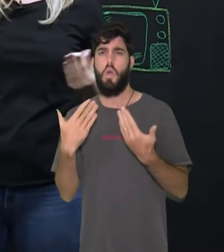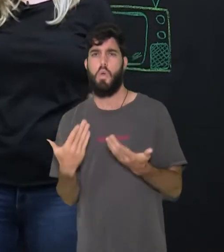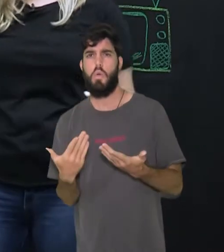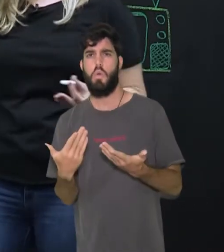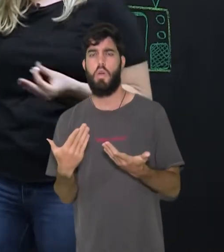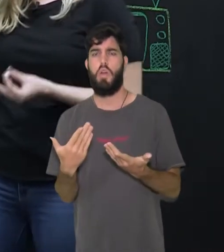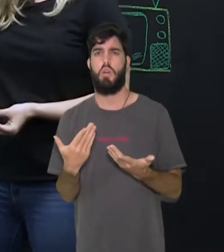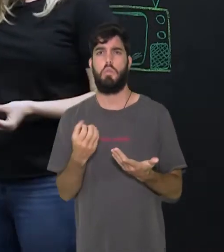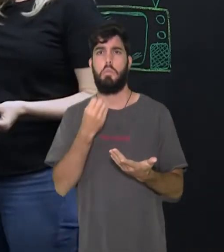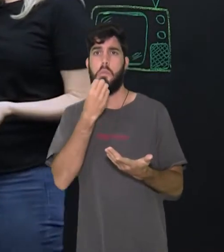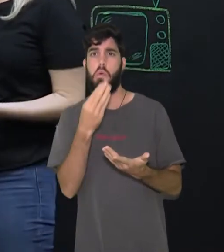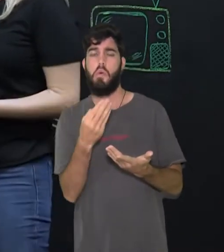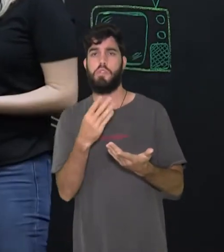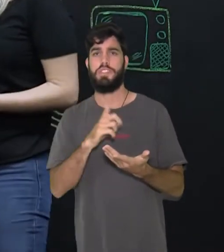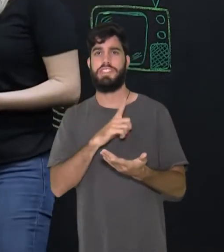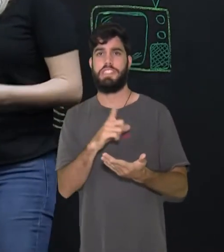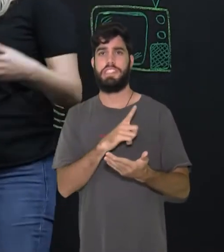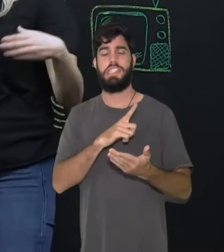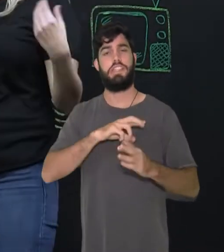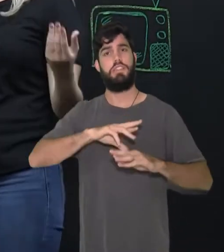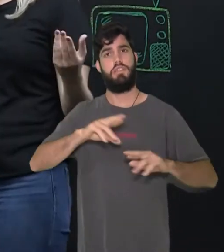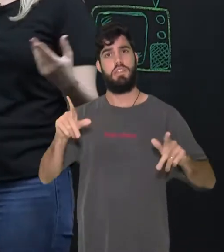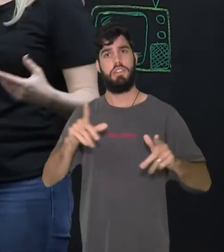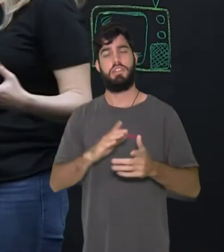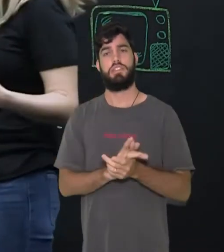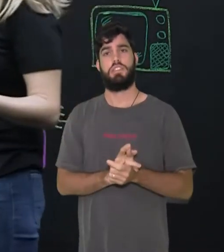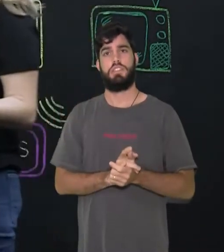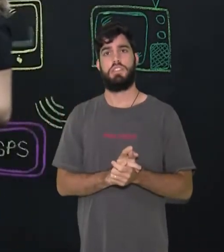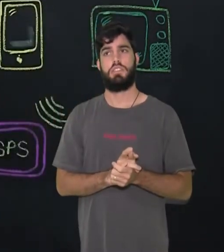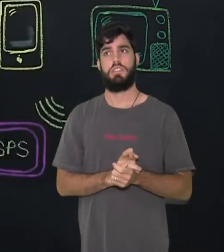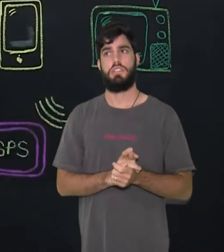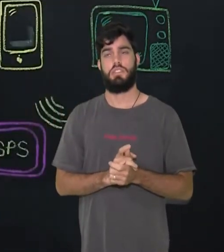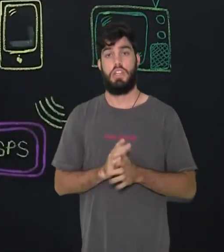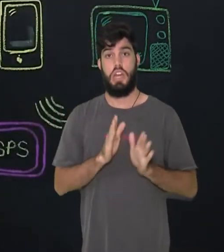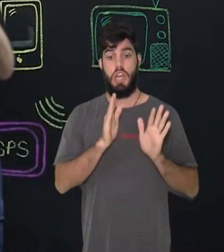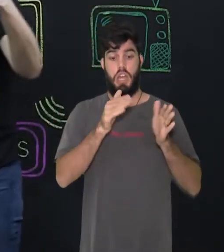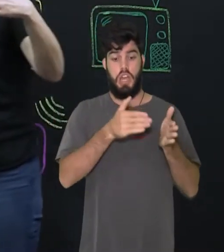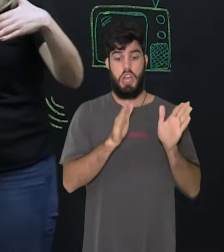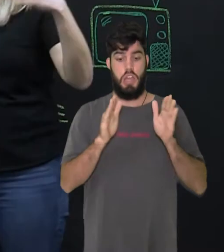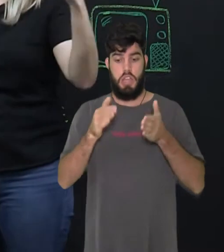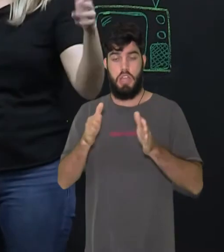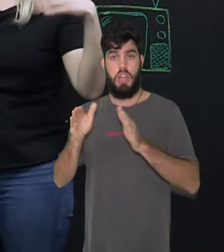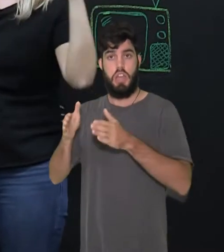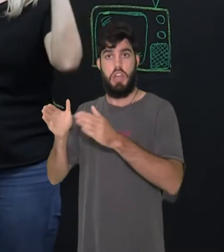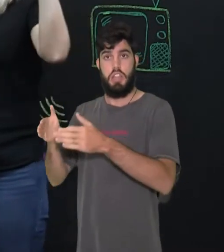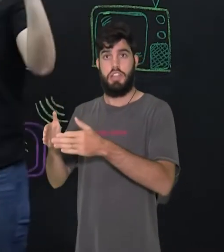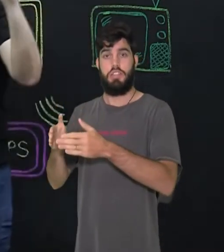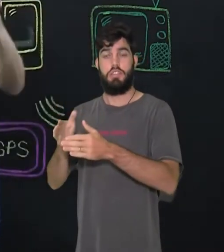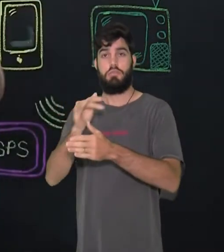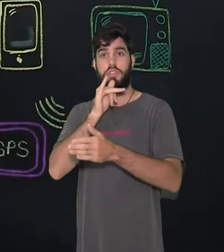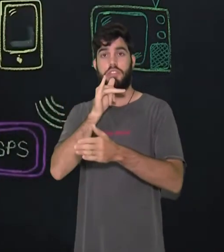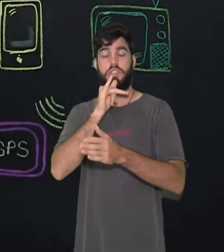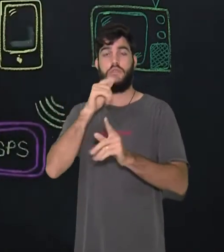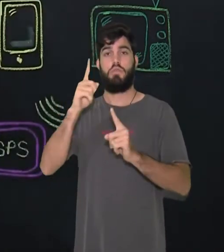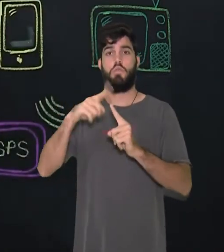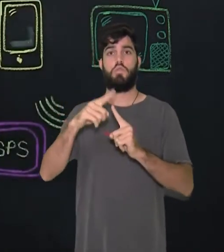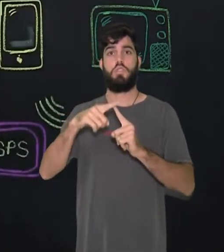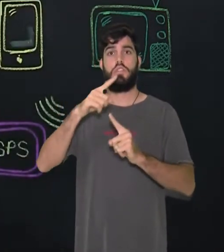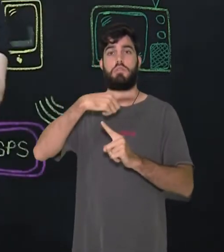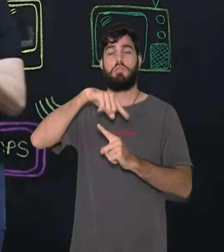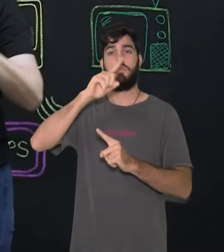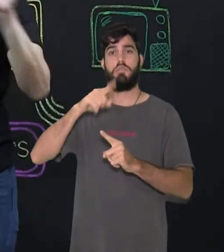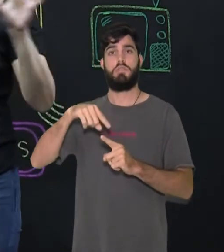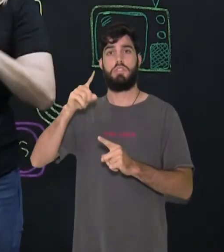gente ter frequências diferentes? É que a gente passa a ter, cada uma delas se torna um tipo de onda, vamos pôr assim,